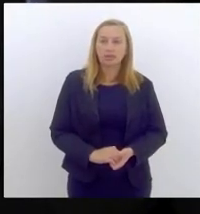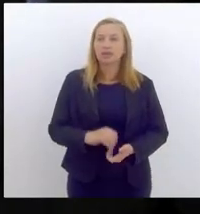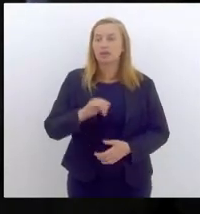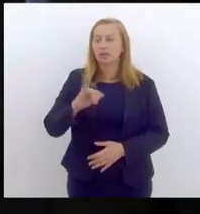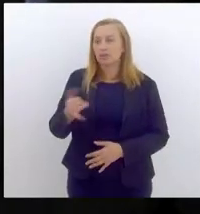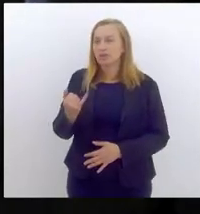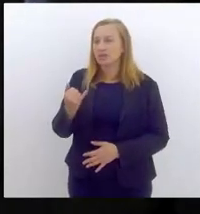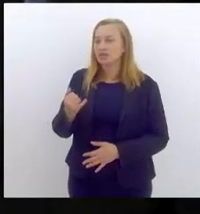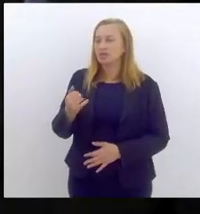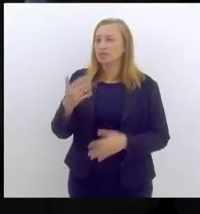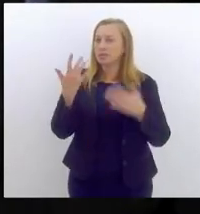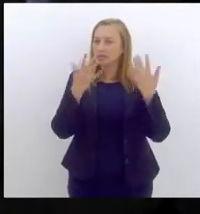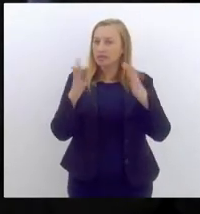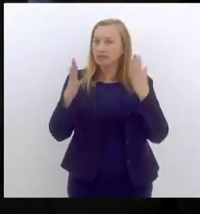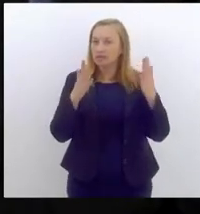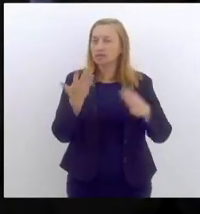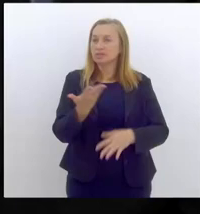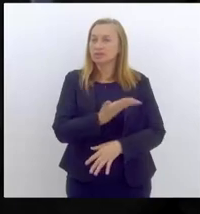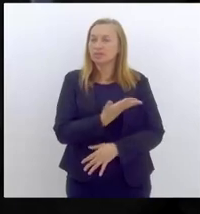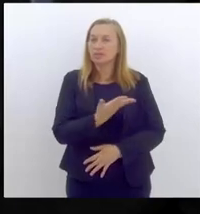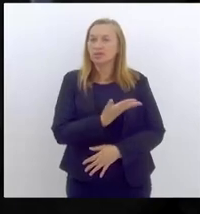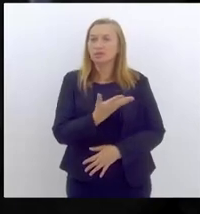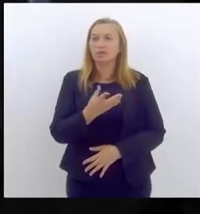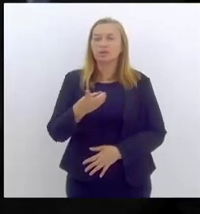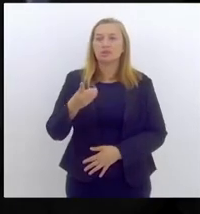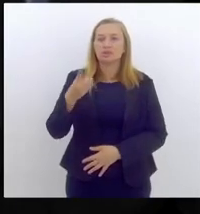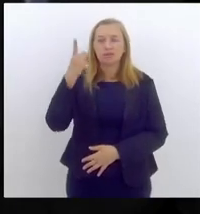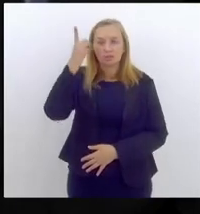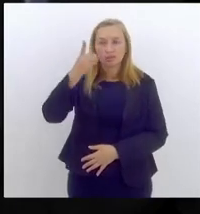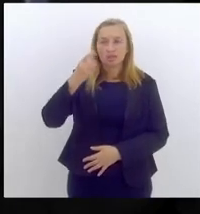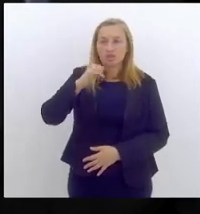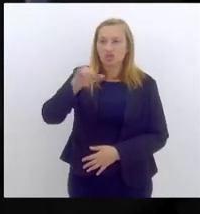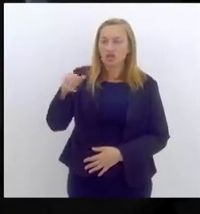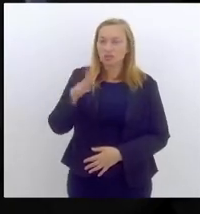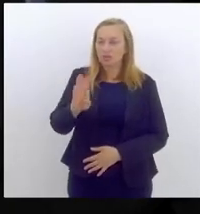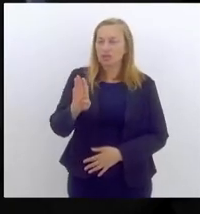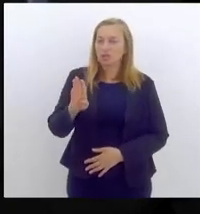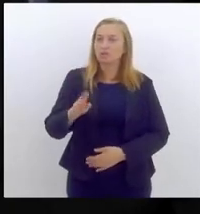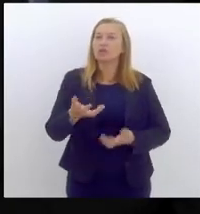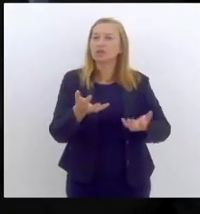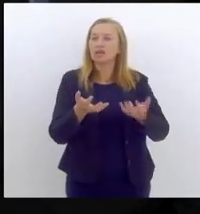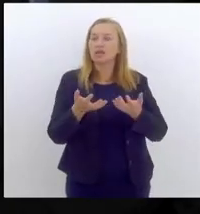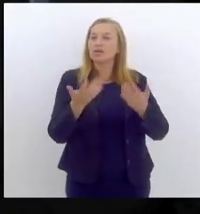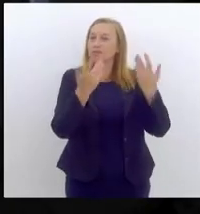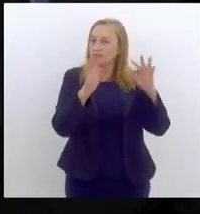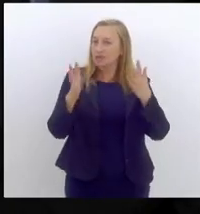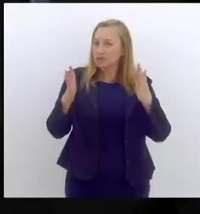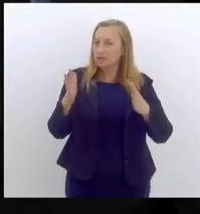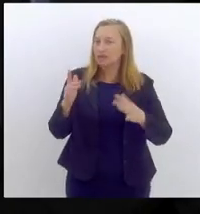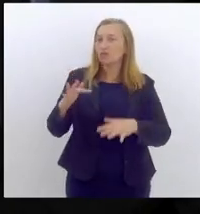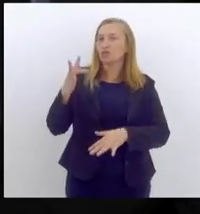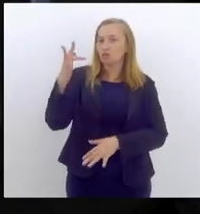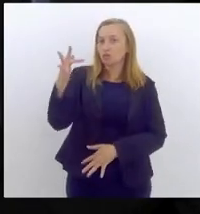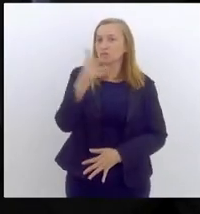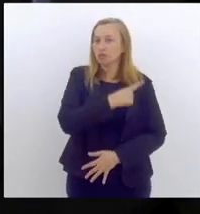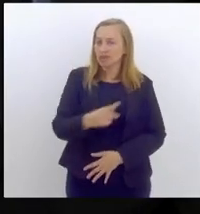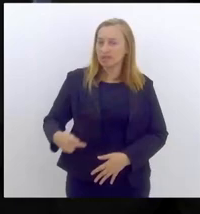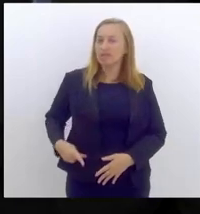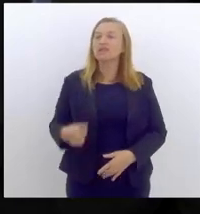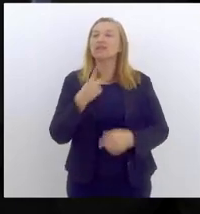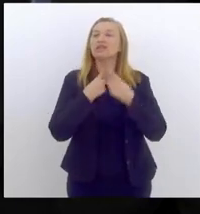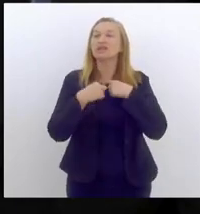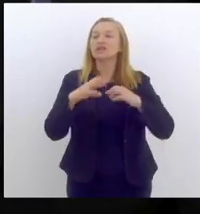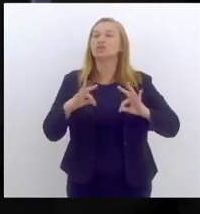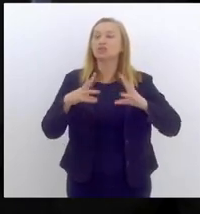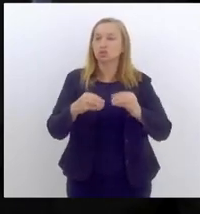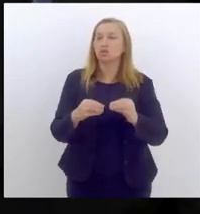cumprimentar o nosso colega deputado Jair Bittencourt, queria parabenizar o nosso futuro presidente, desejando todos os